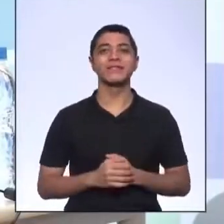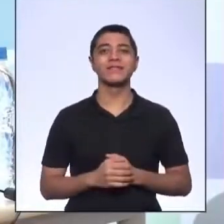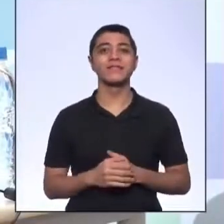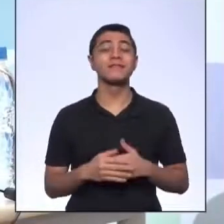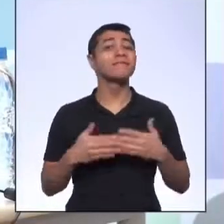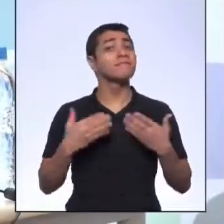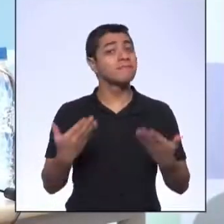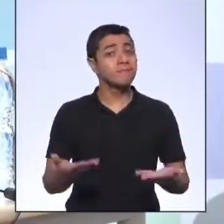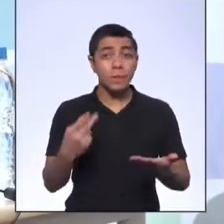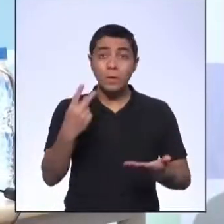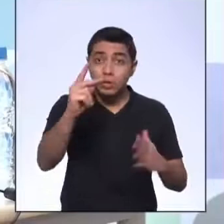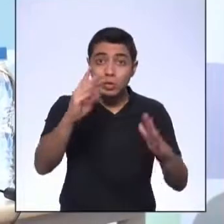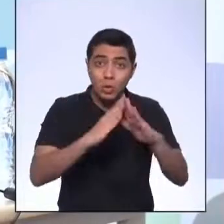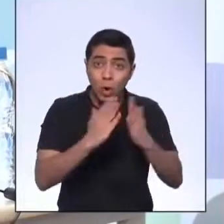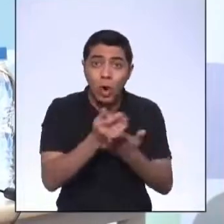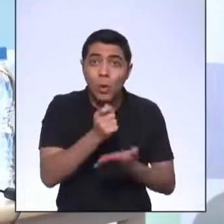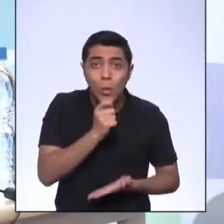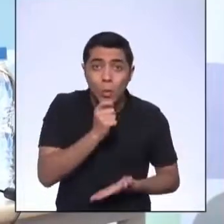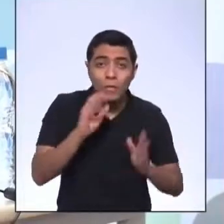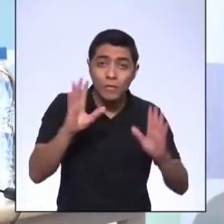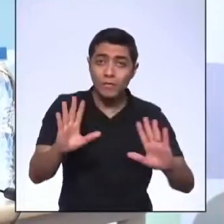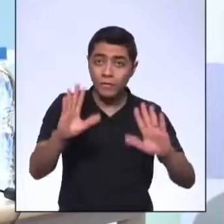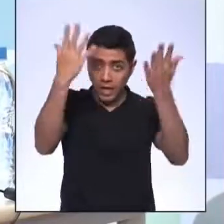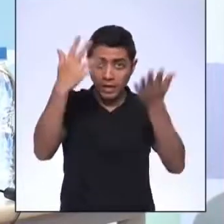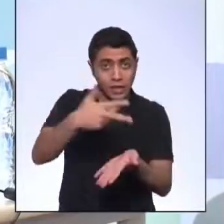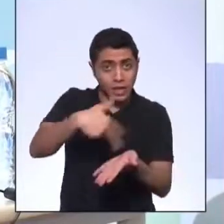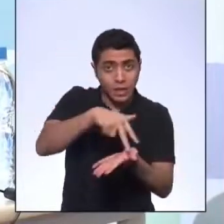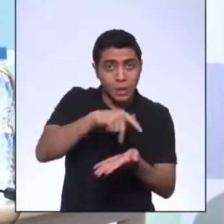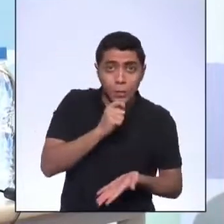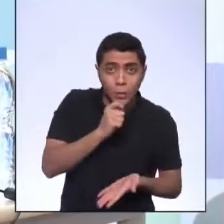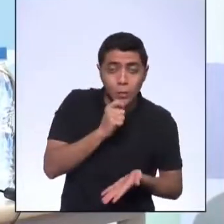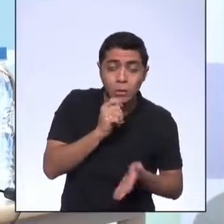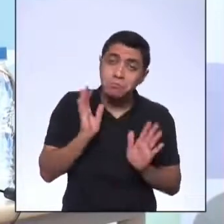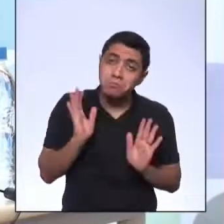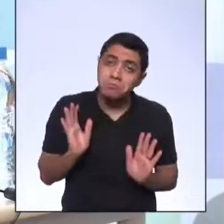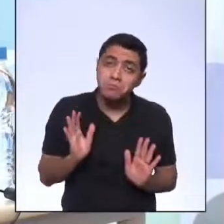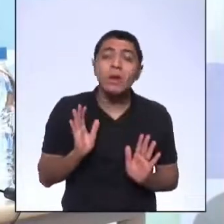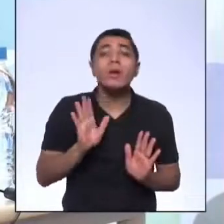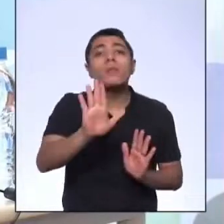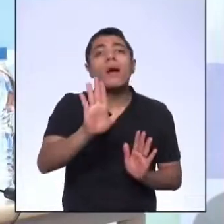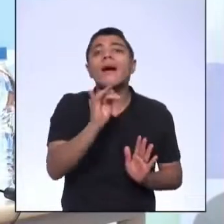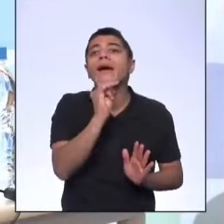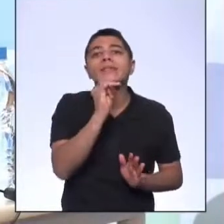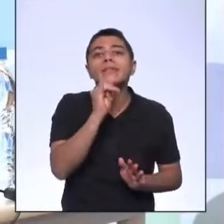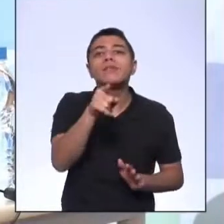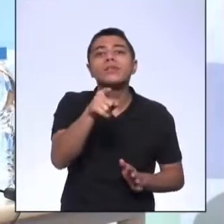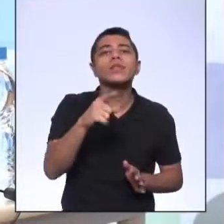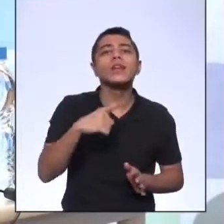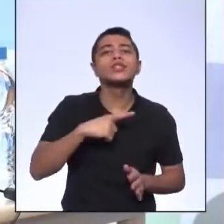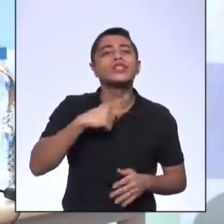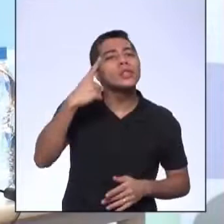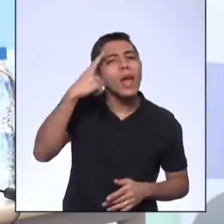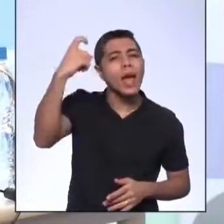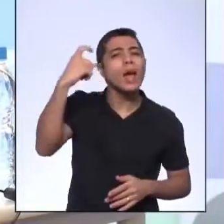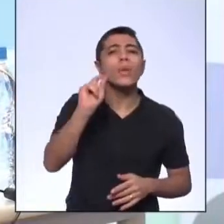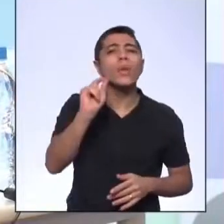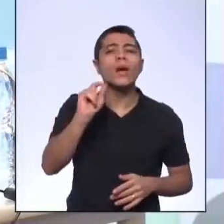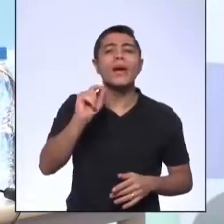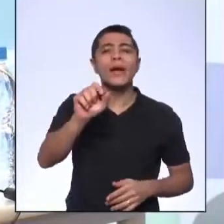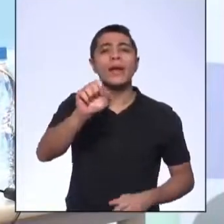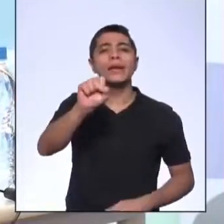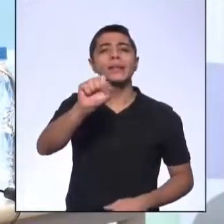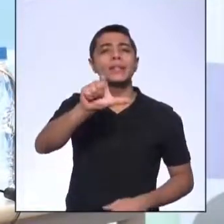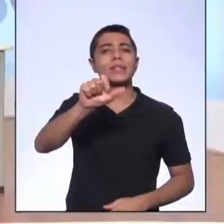não tenha na sua escola mas seja mais uma ideia antiga sua por exemplo um campeão é campeonato do Islã que se fala